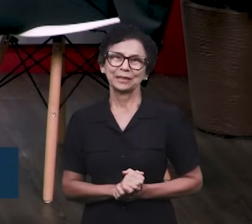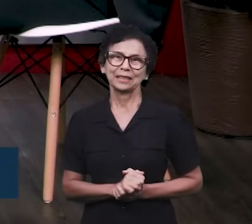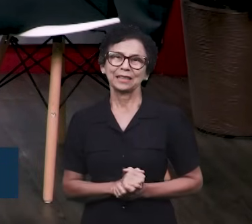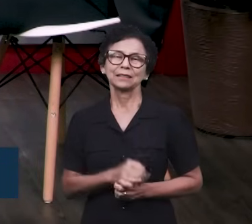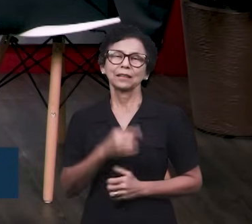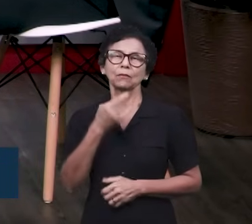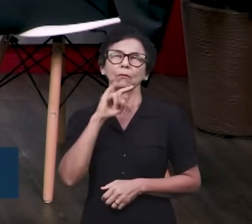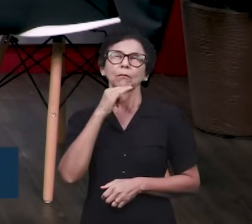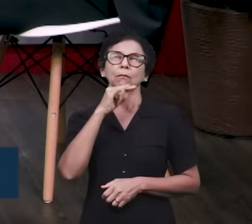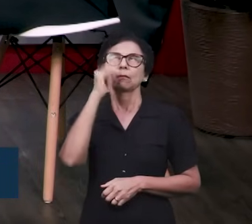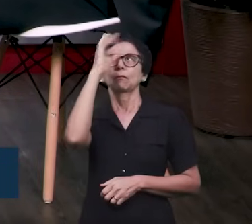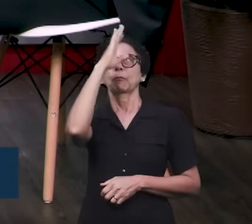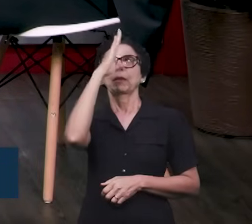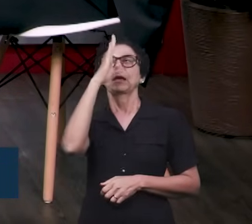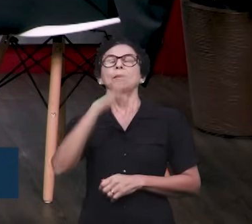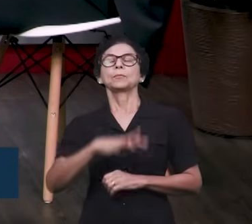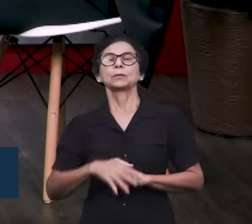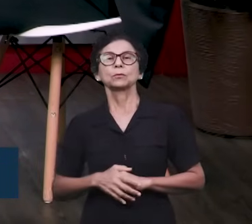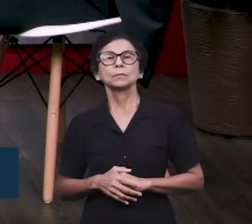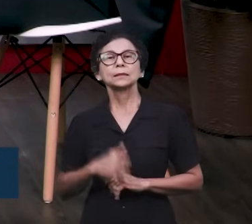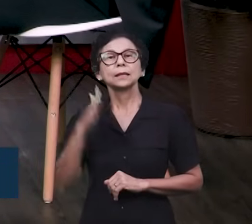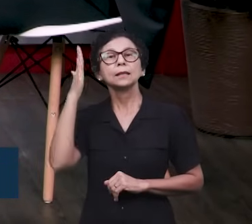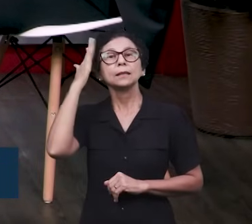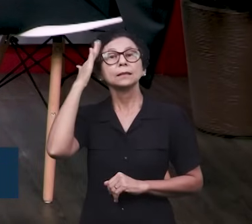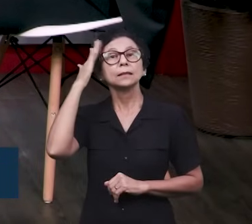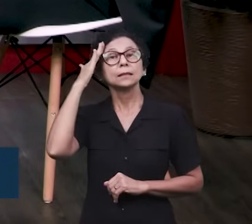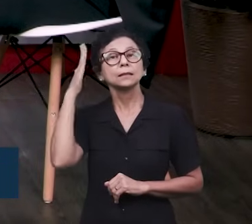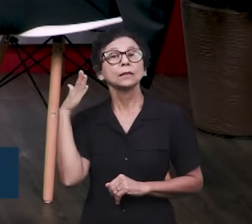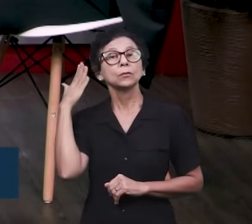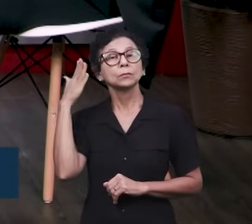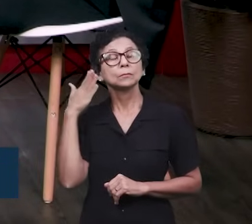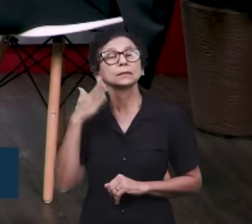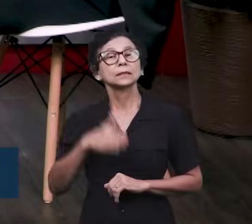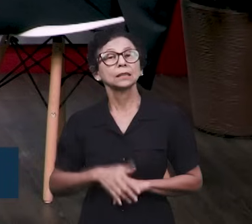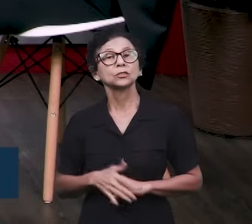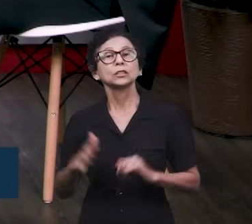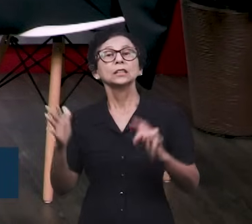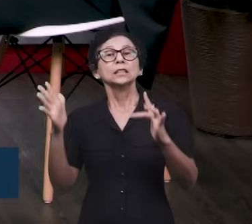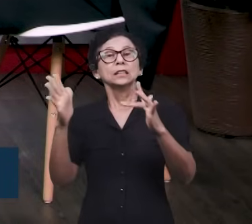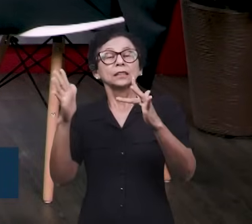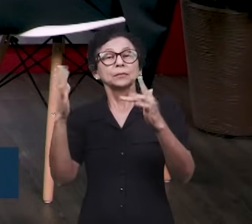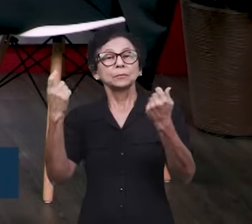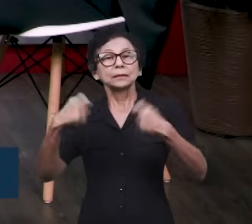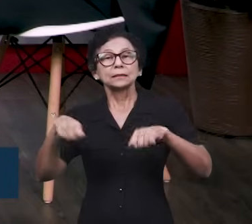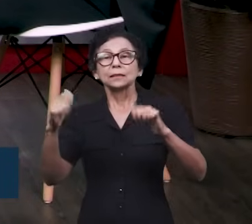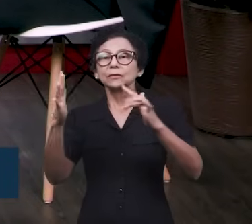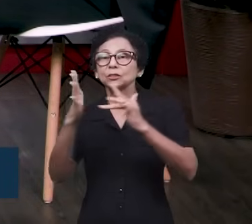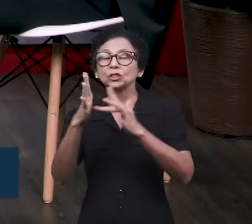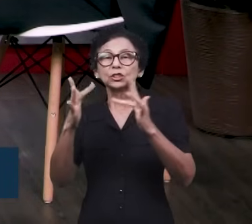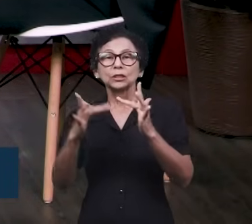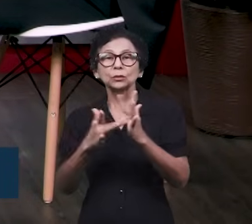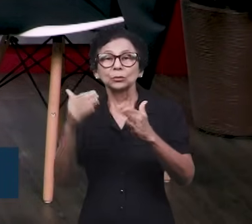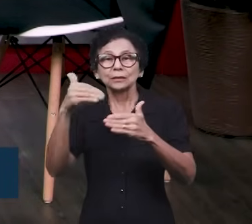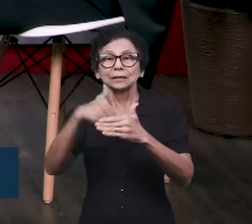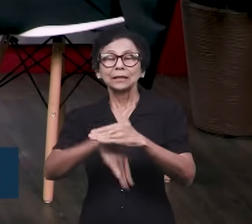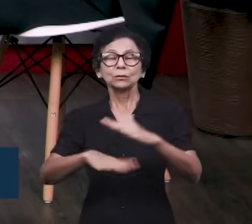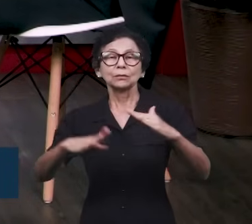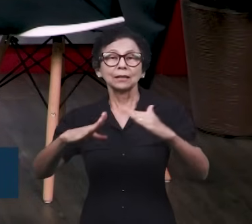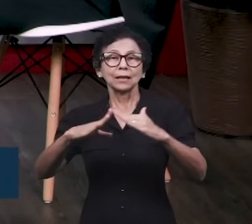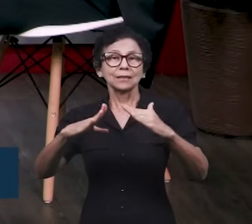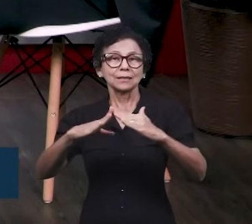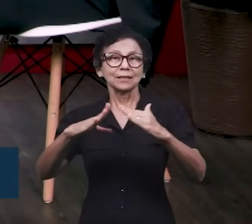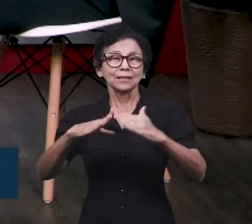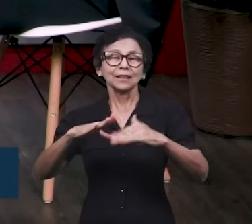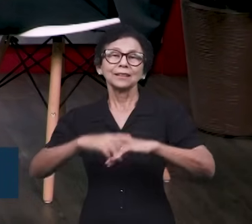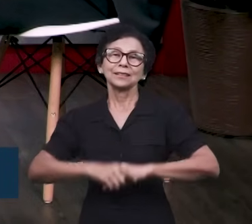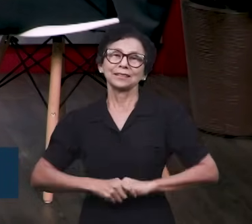ele precisava ter Jesus na casa dele para aqueles problemas que ele estava vivendo, era